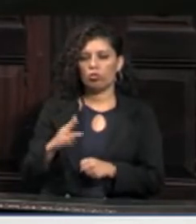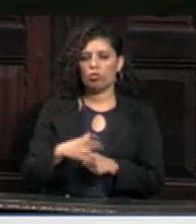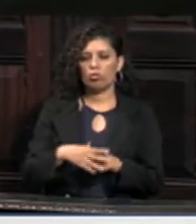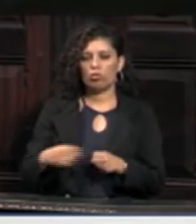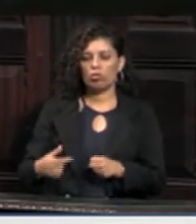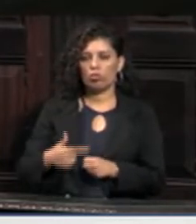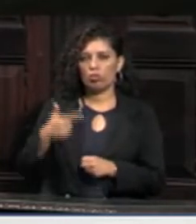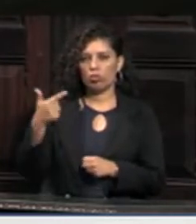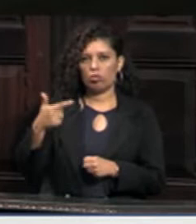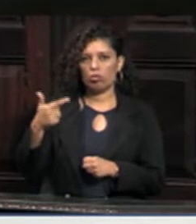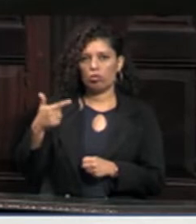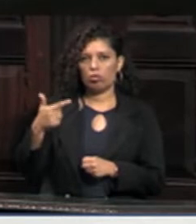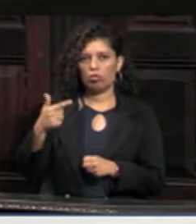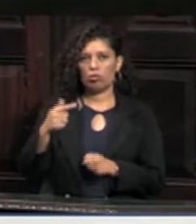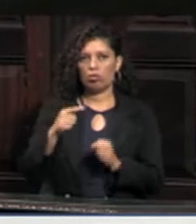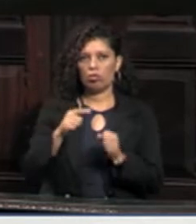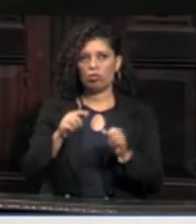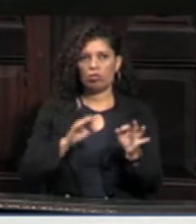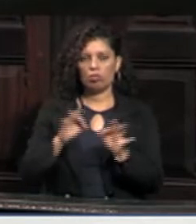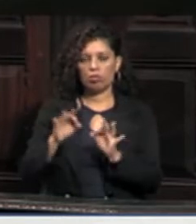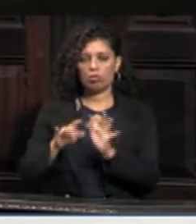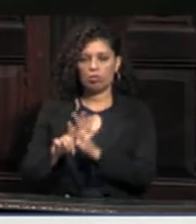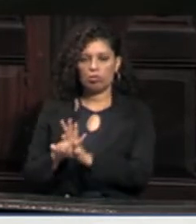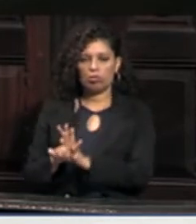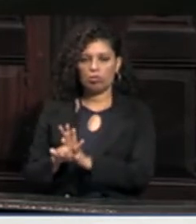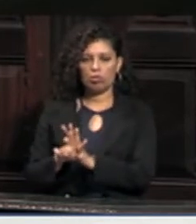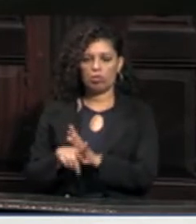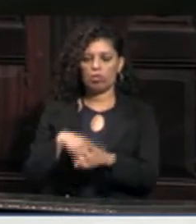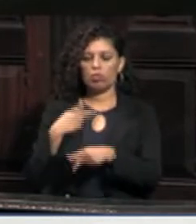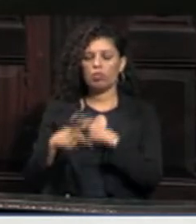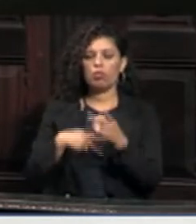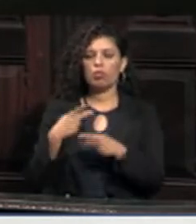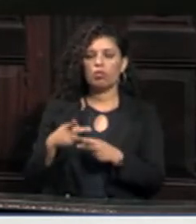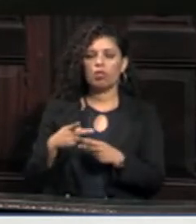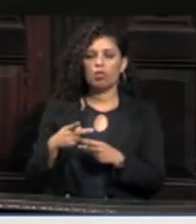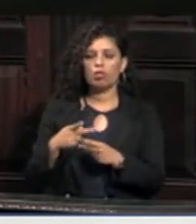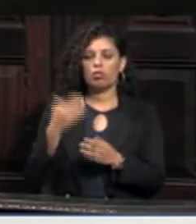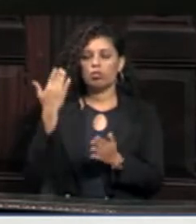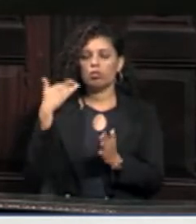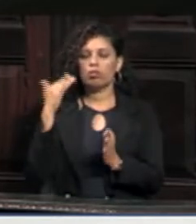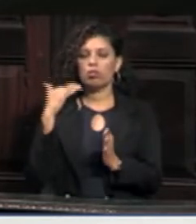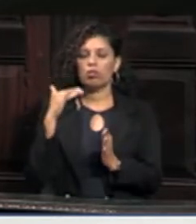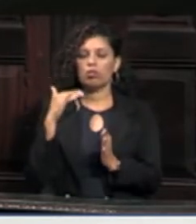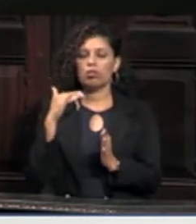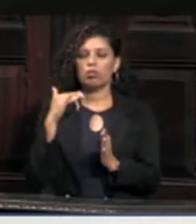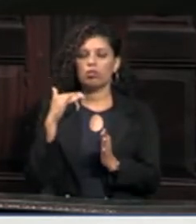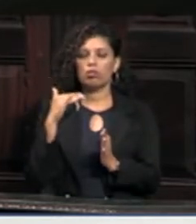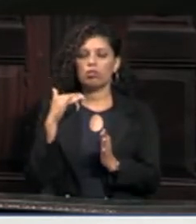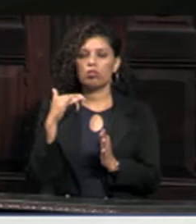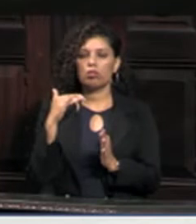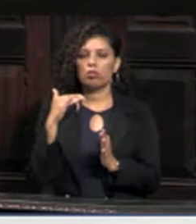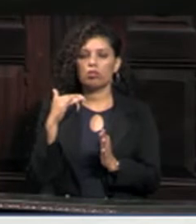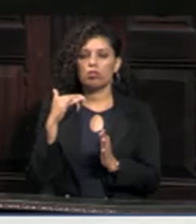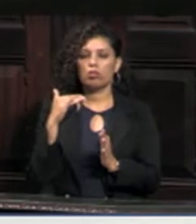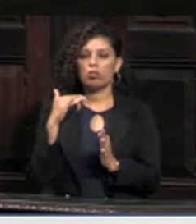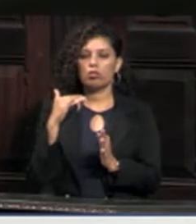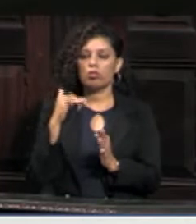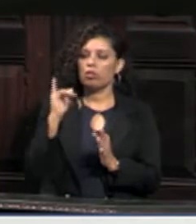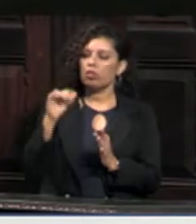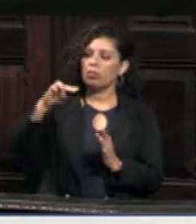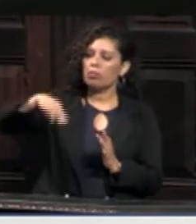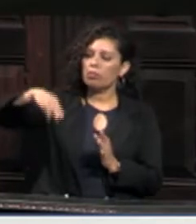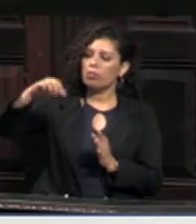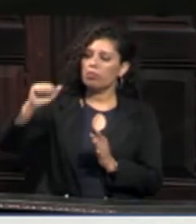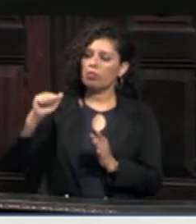artigo 2º do projeto. Parágrafo único. Entende-se por